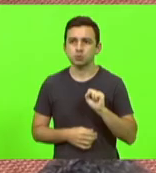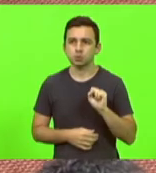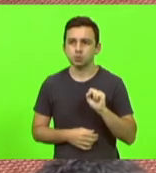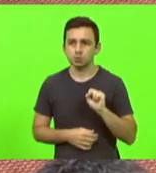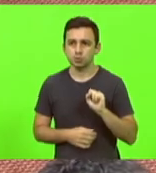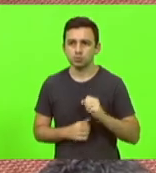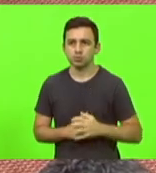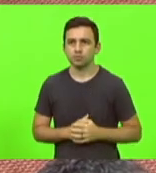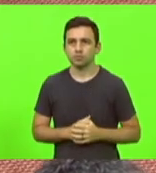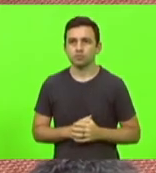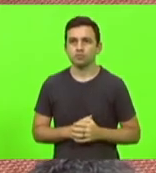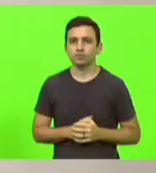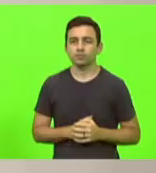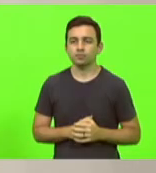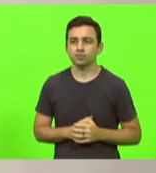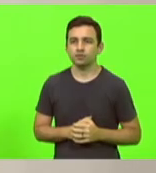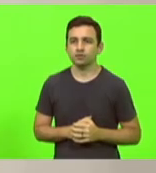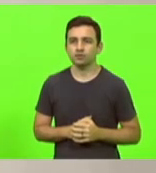Acabou?